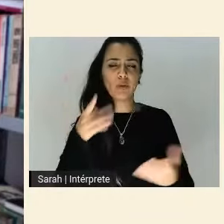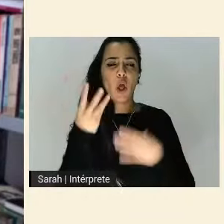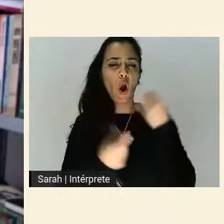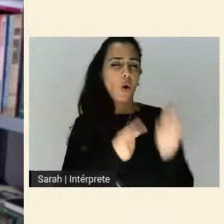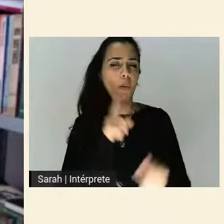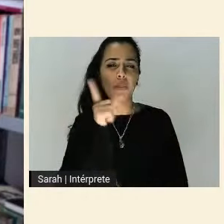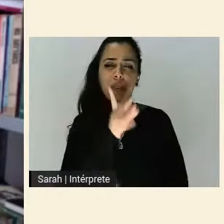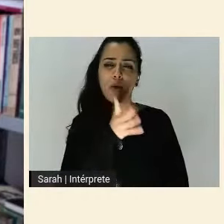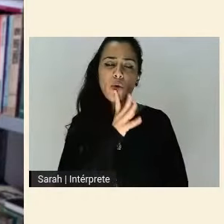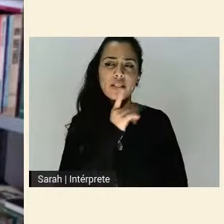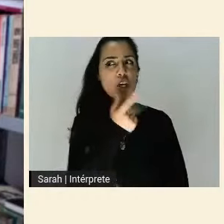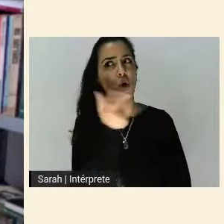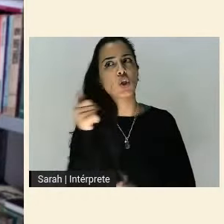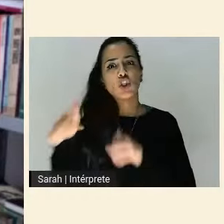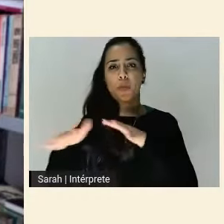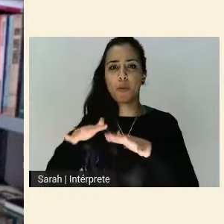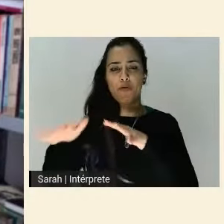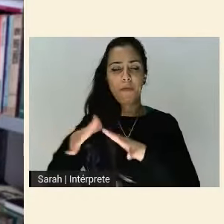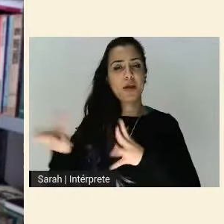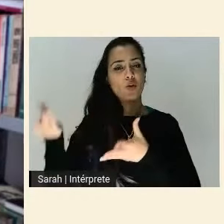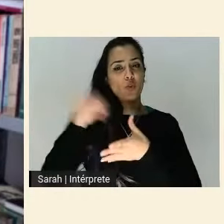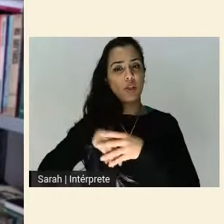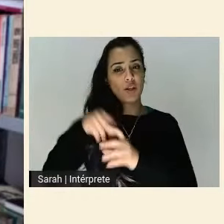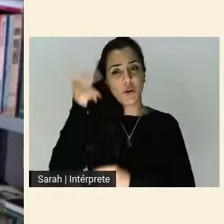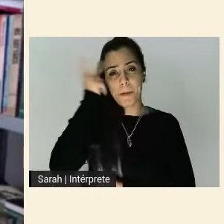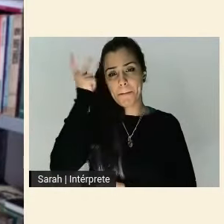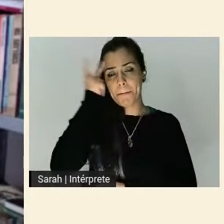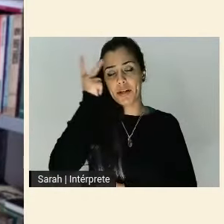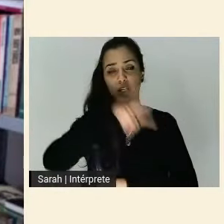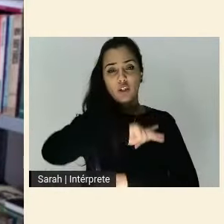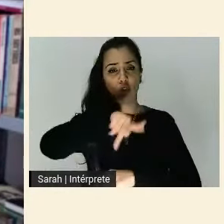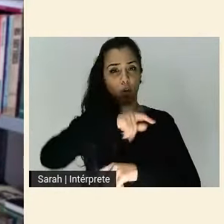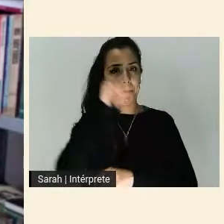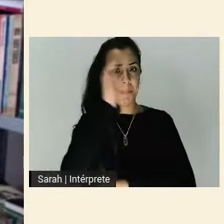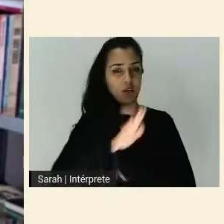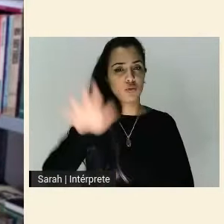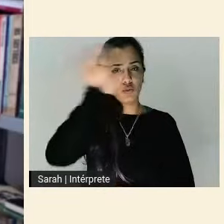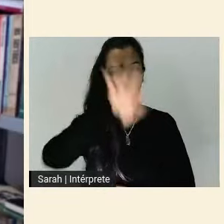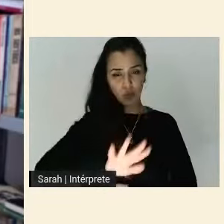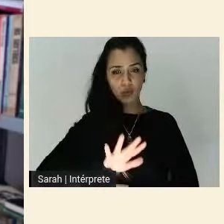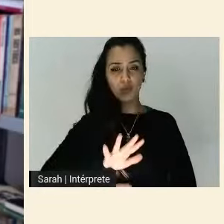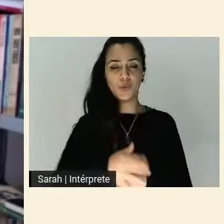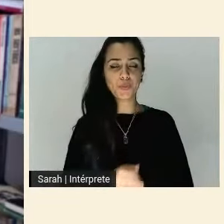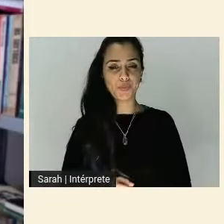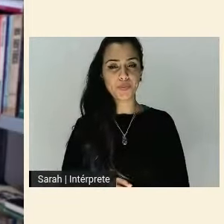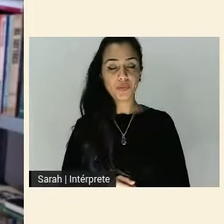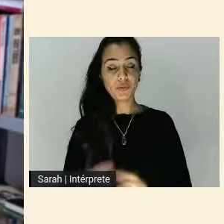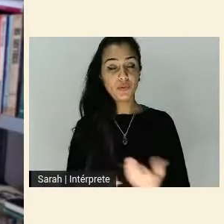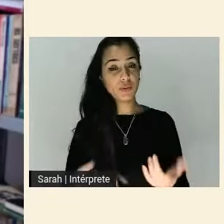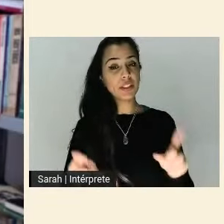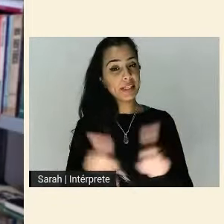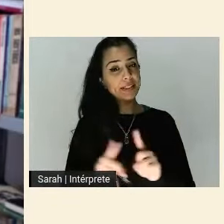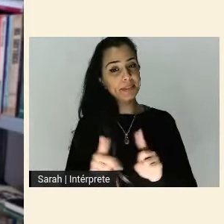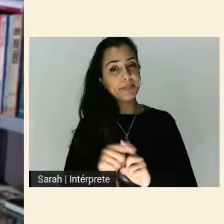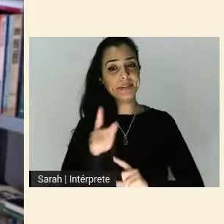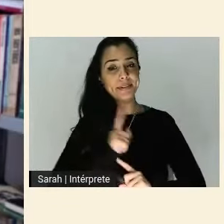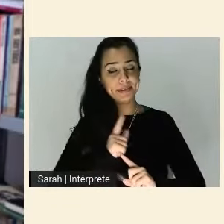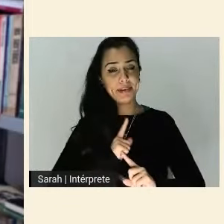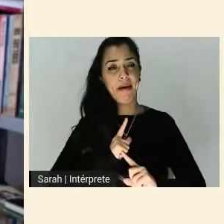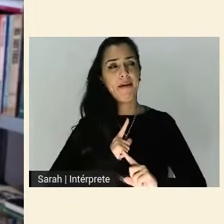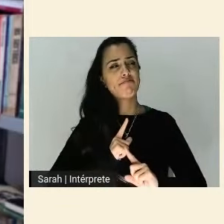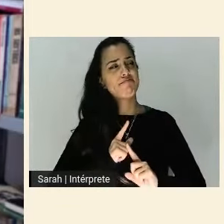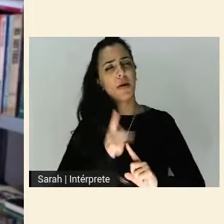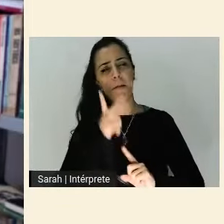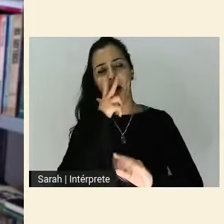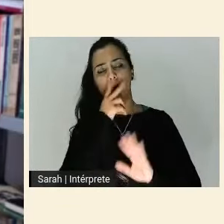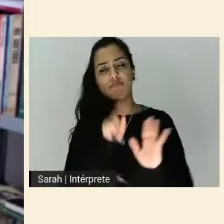movimentos modernistas existentes, né, no país, e mais, né, em grande medida esconde,